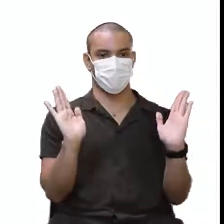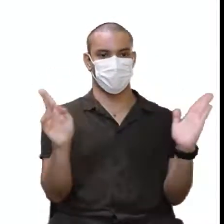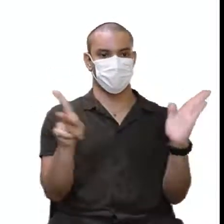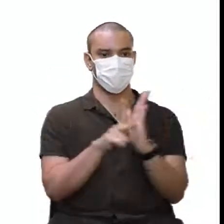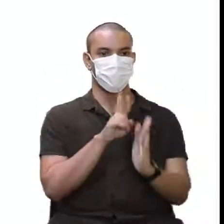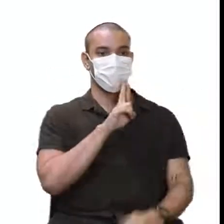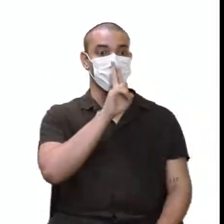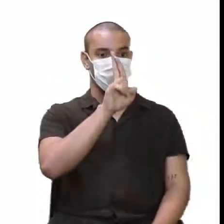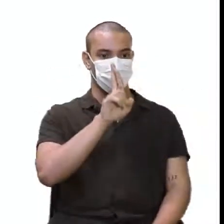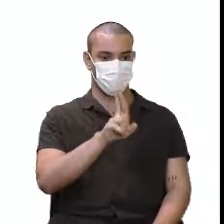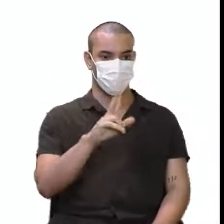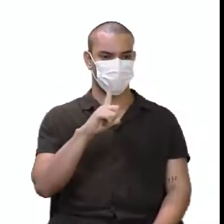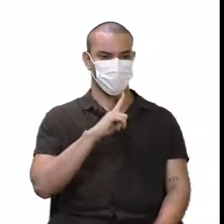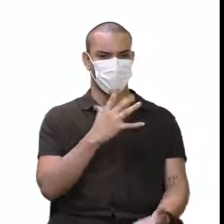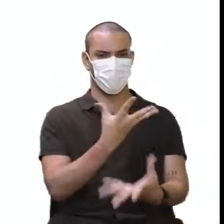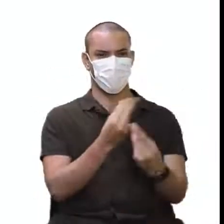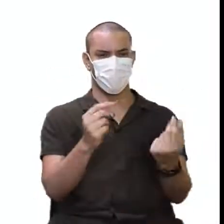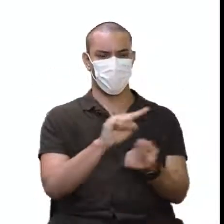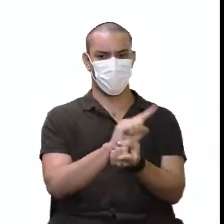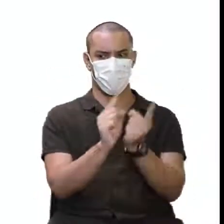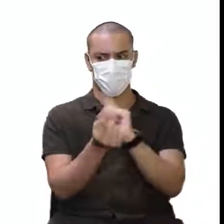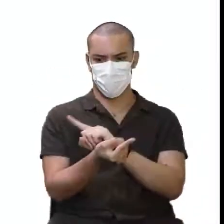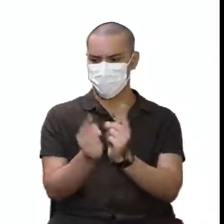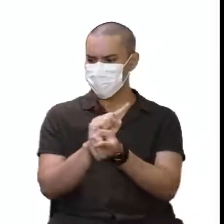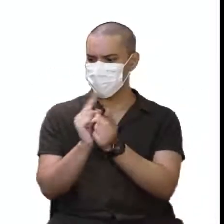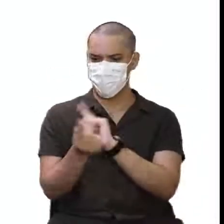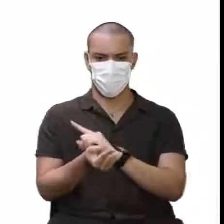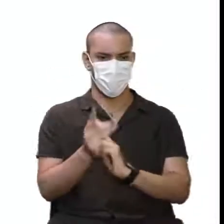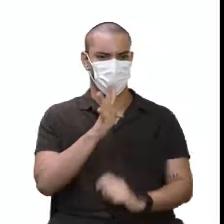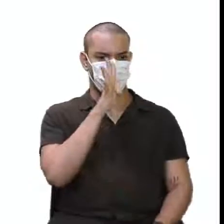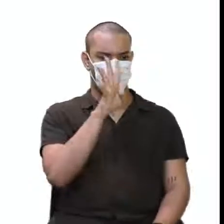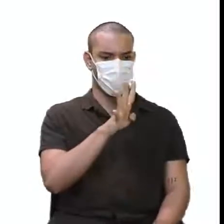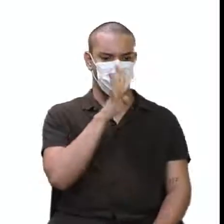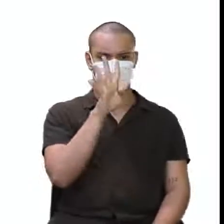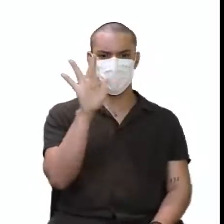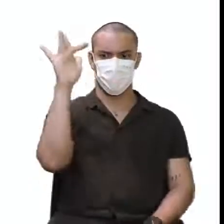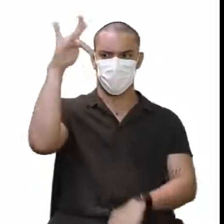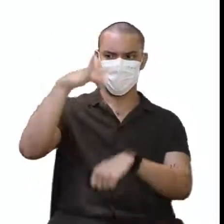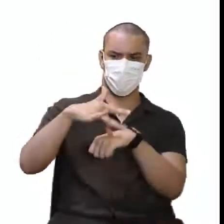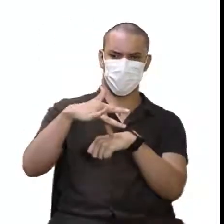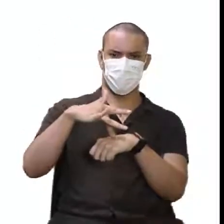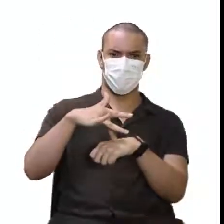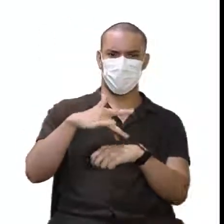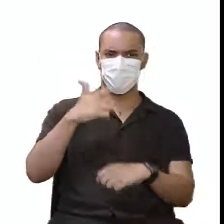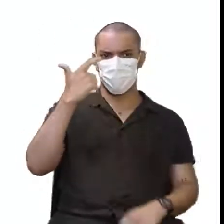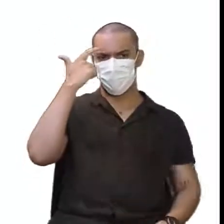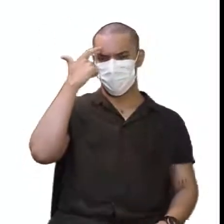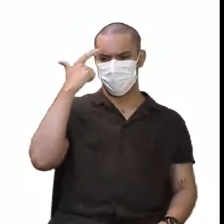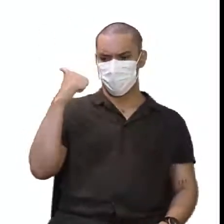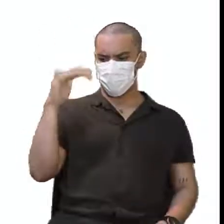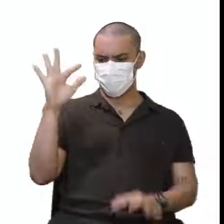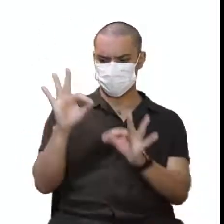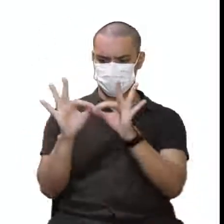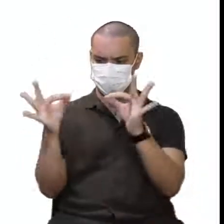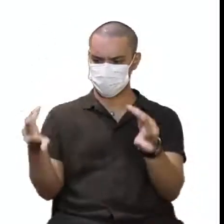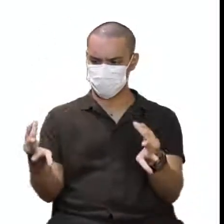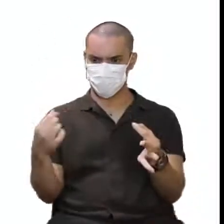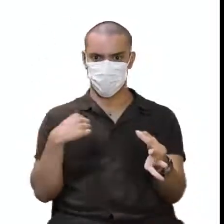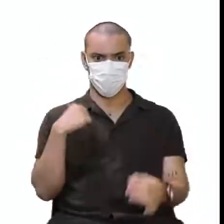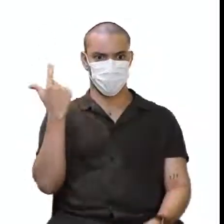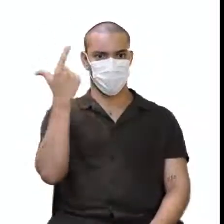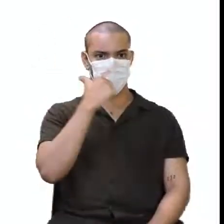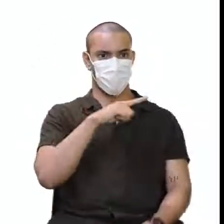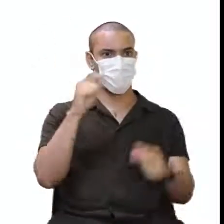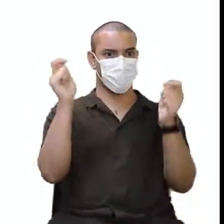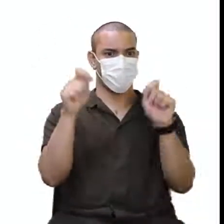nos resultados, davam muitas controvérsias, muitos equívocos. E ele falou, poxa, eu vou partir de uma coisa mais simples e que eu consiga